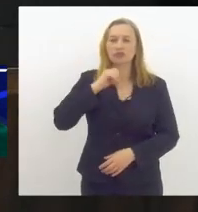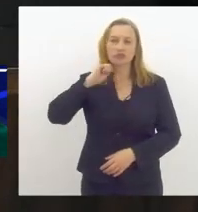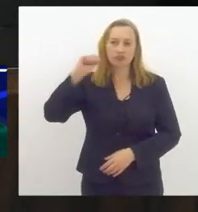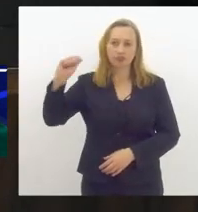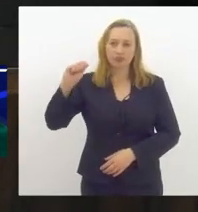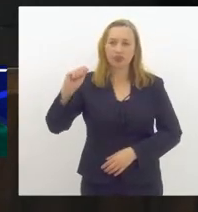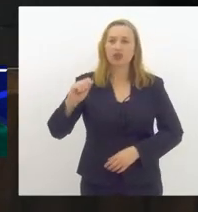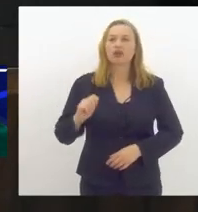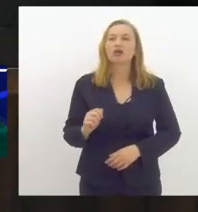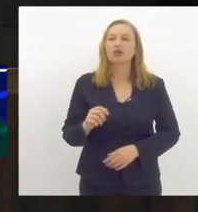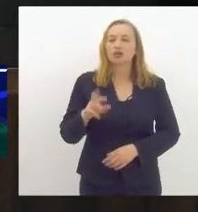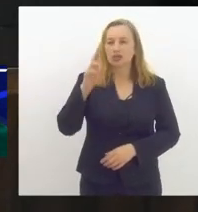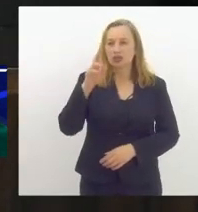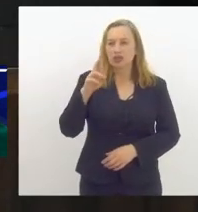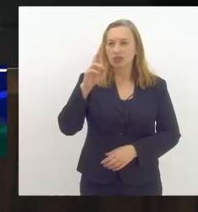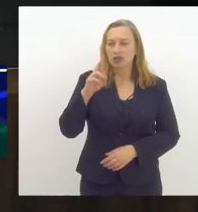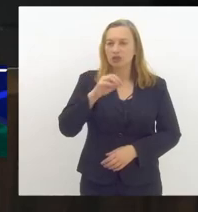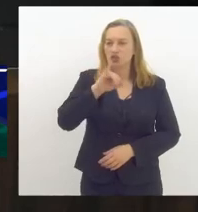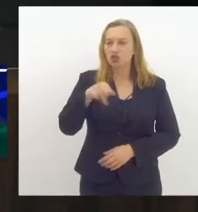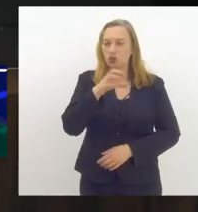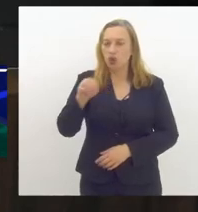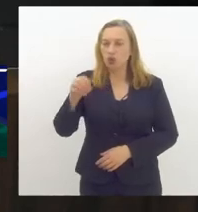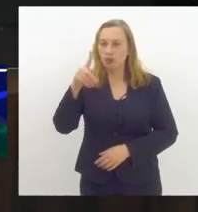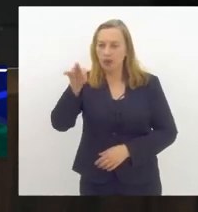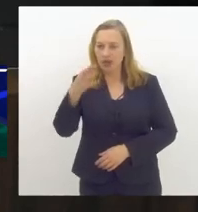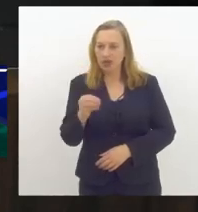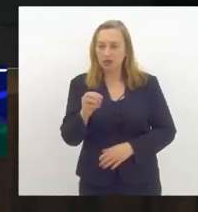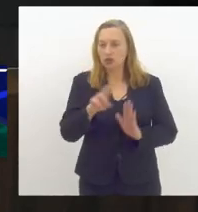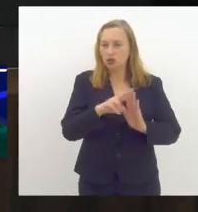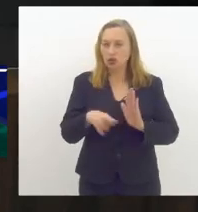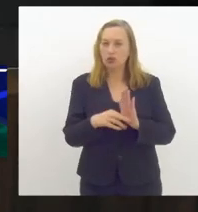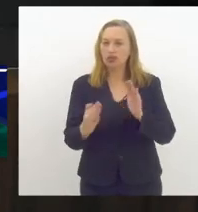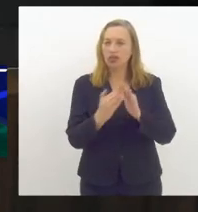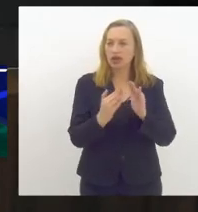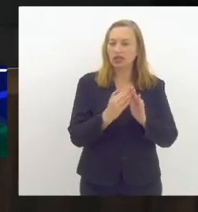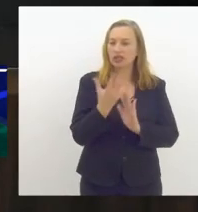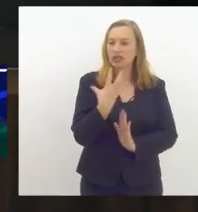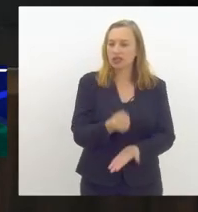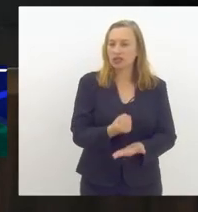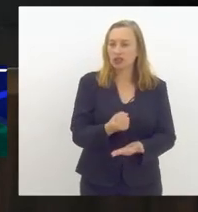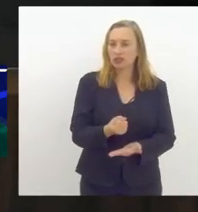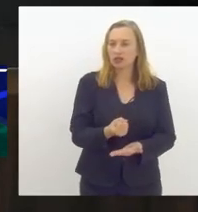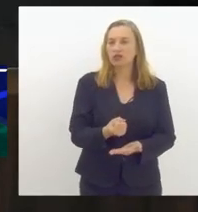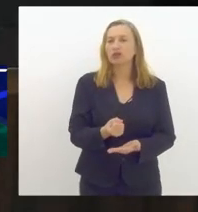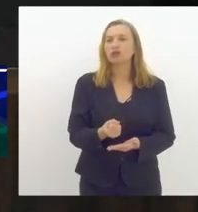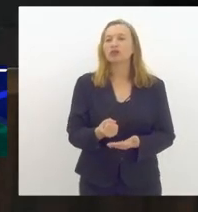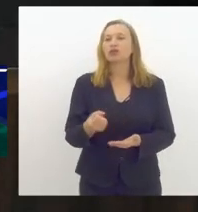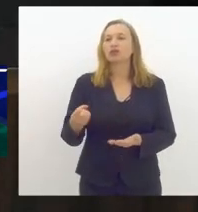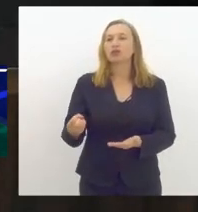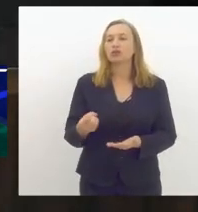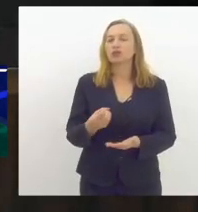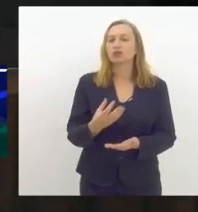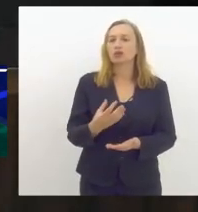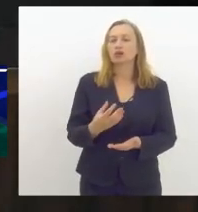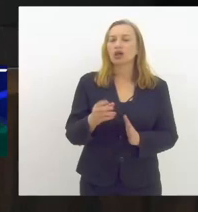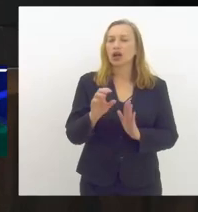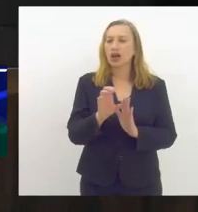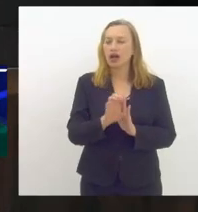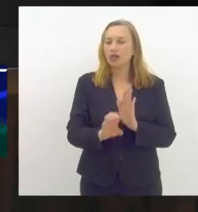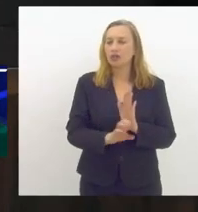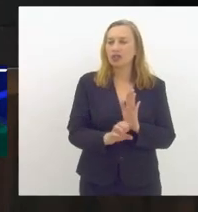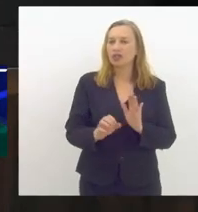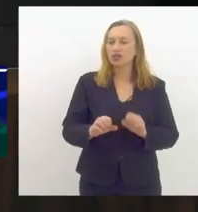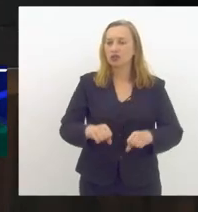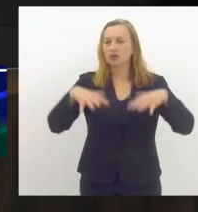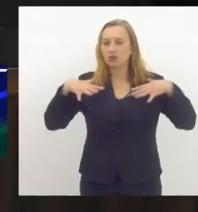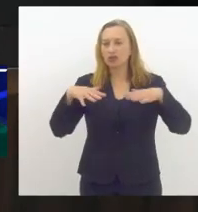diploma ao Senhor John Kennedy Pedro para está comissão de normas internas e proposições externas favorável novo parecia a emenda de